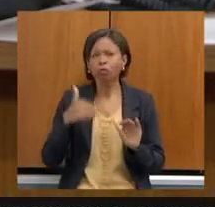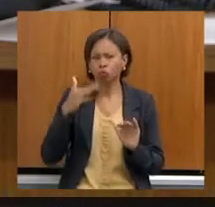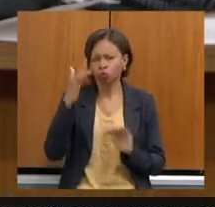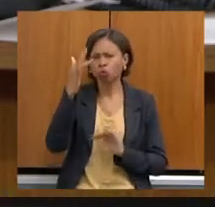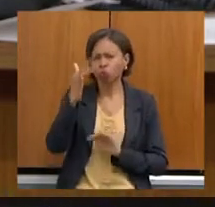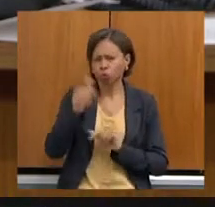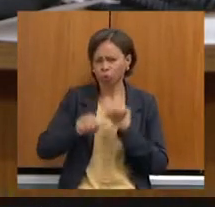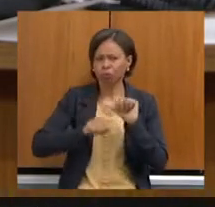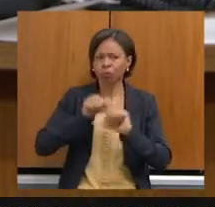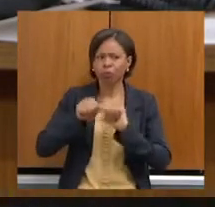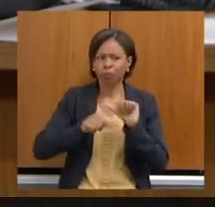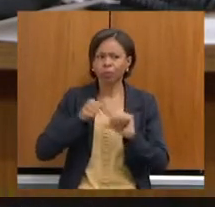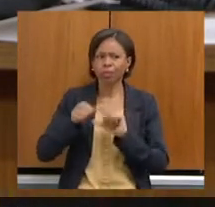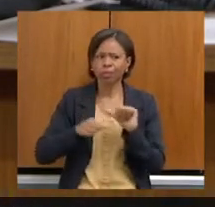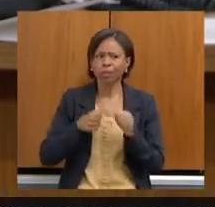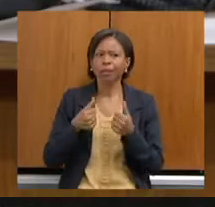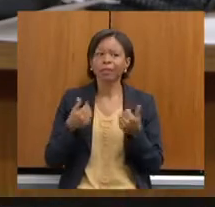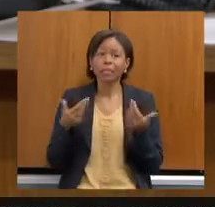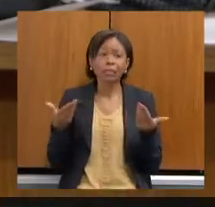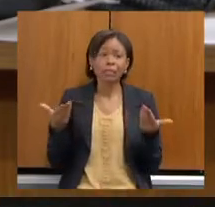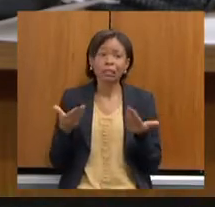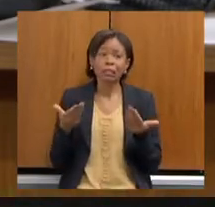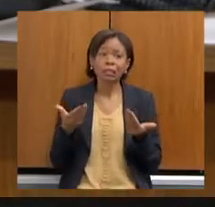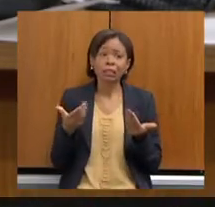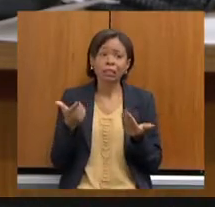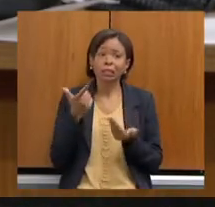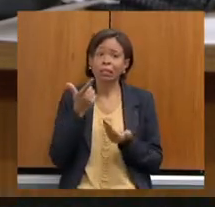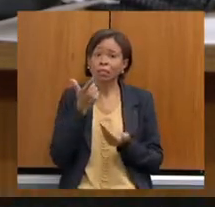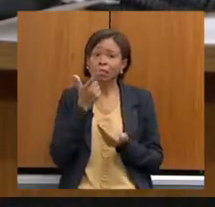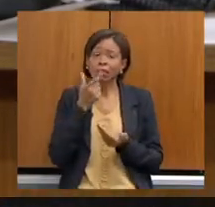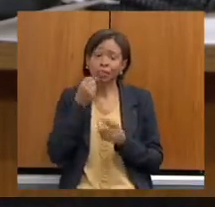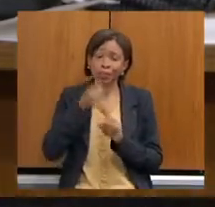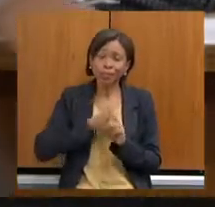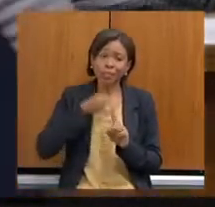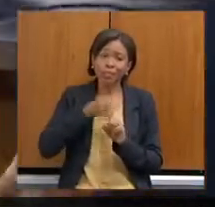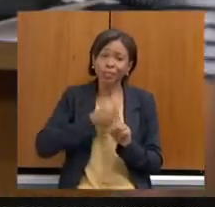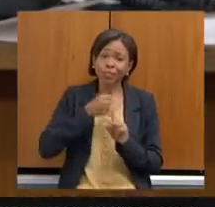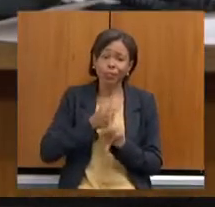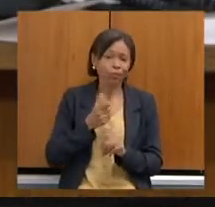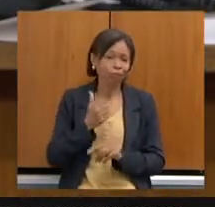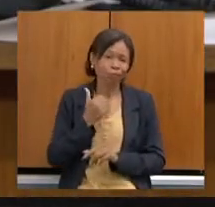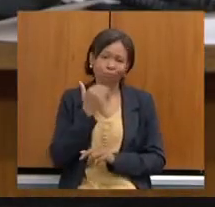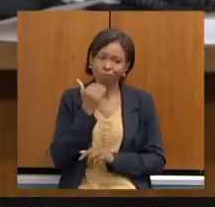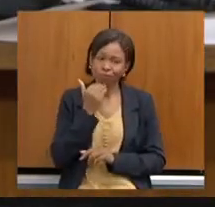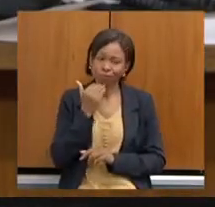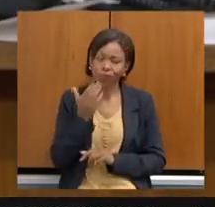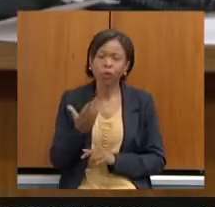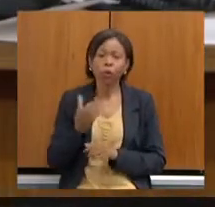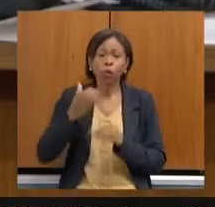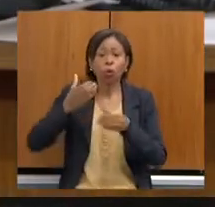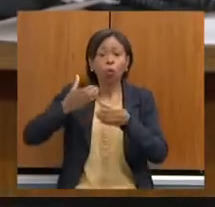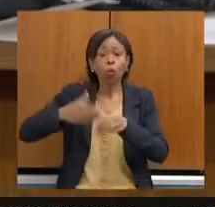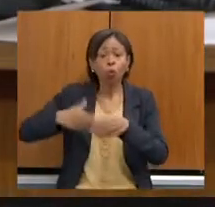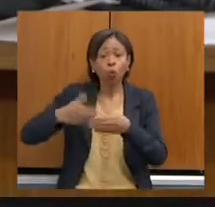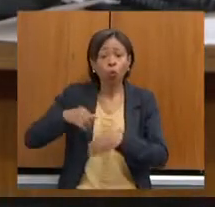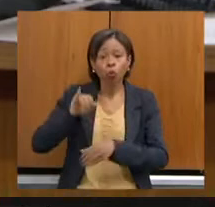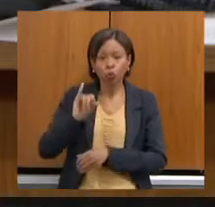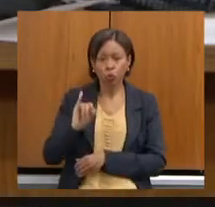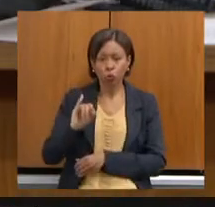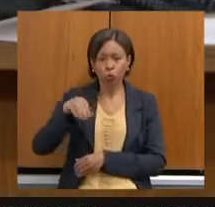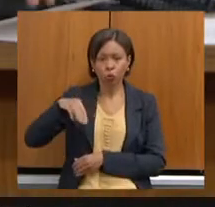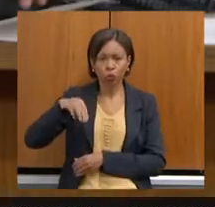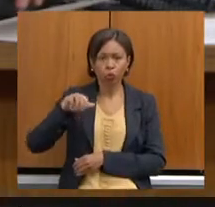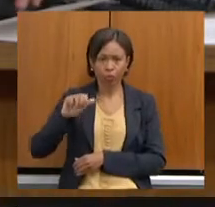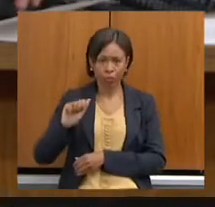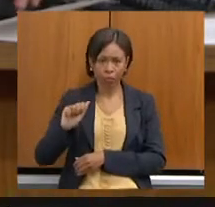mudar infelizmente eu não consegui essa priorização mas lutei muito em relação ao concurso do IMA Deputado eu sei